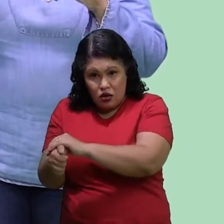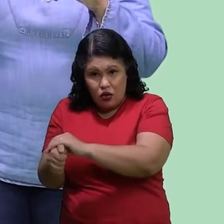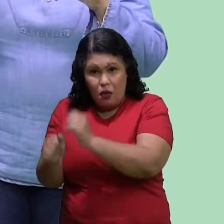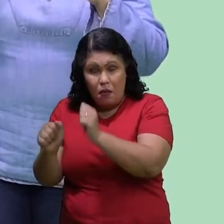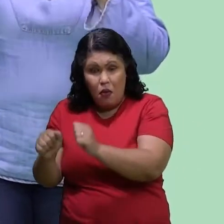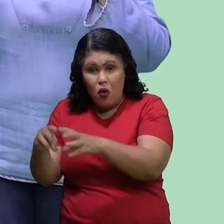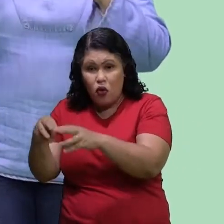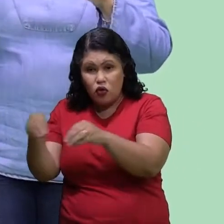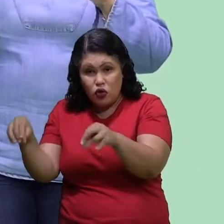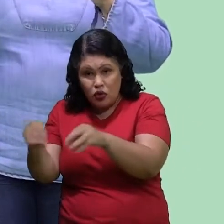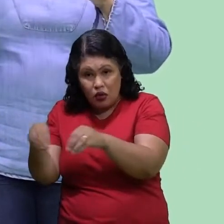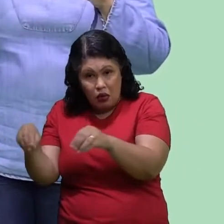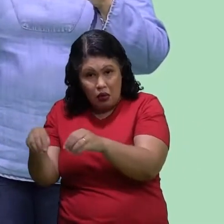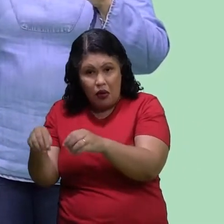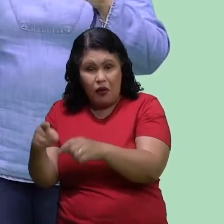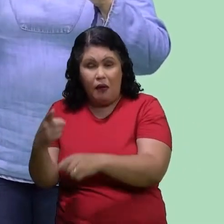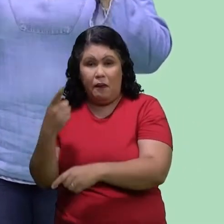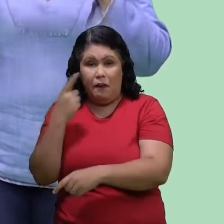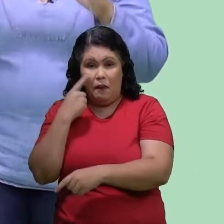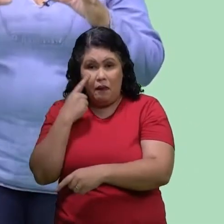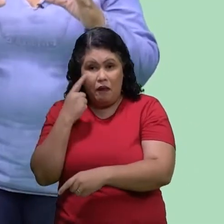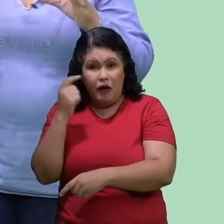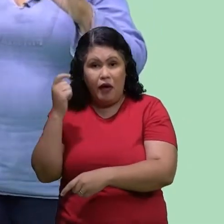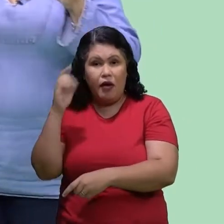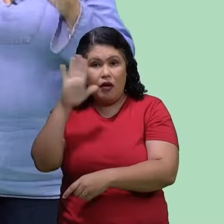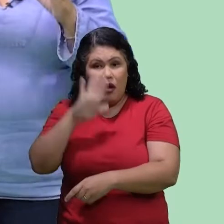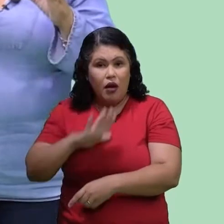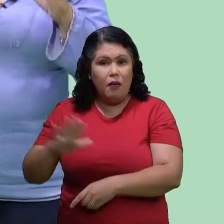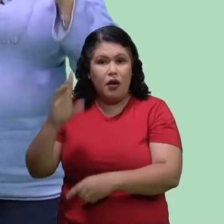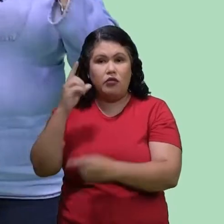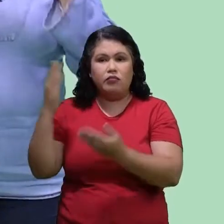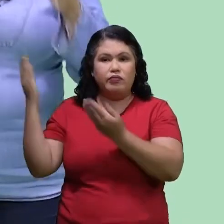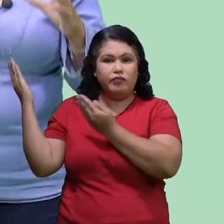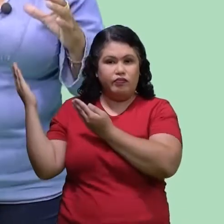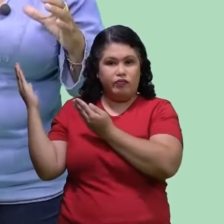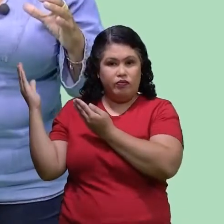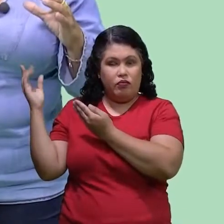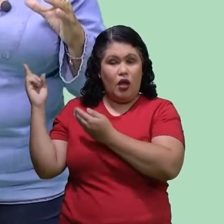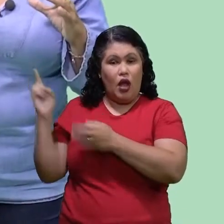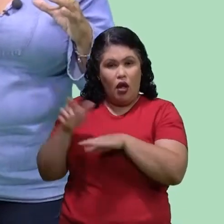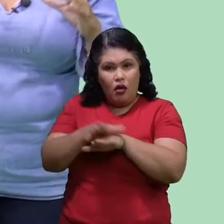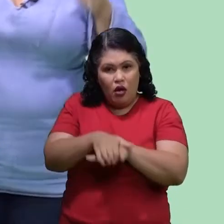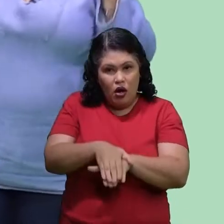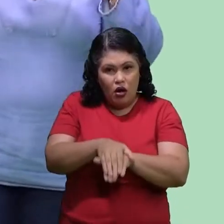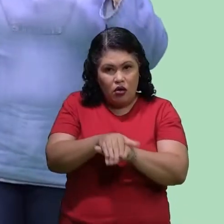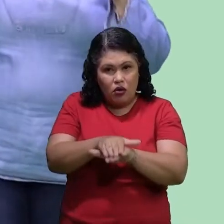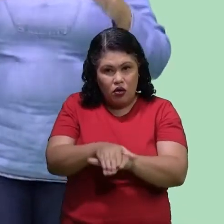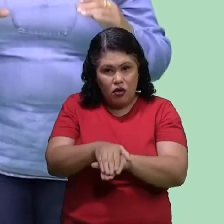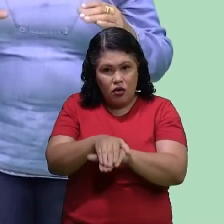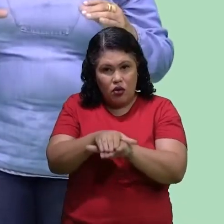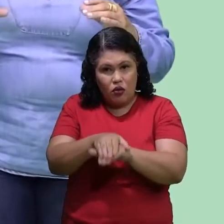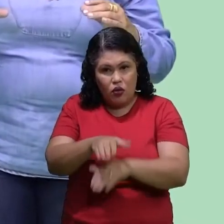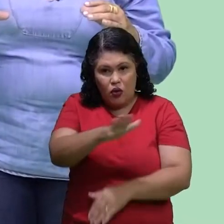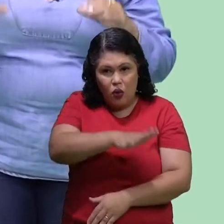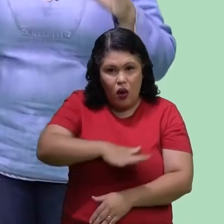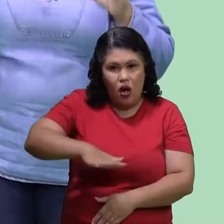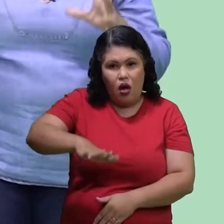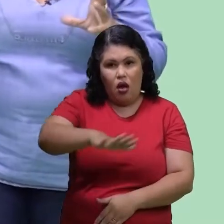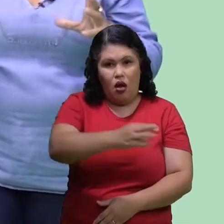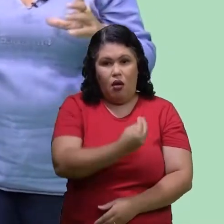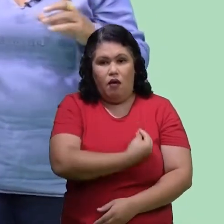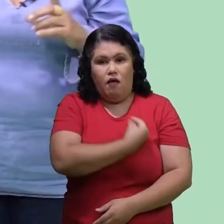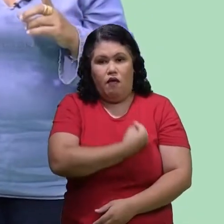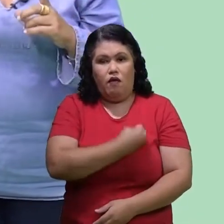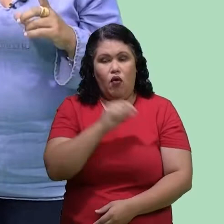Nessa imagem, nessa foto, eu tenho um habitat aquático, né? Na água. Isso